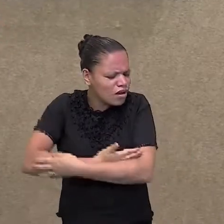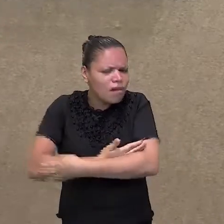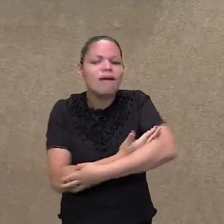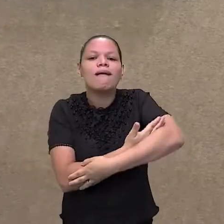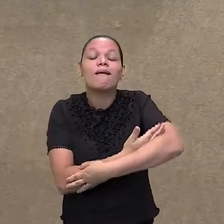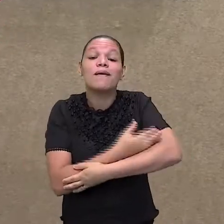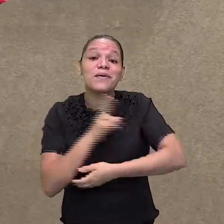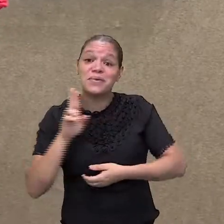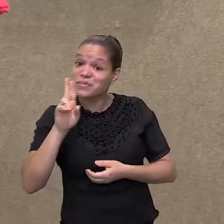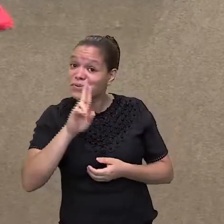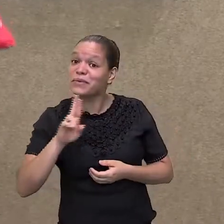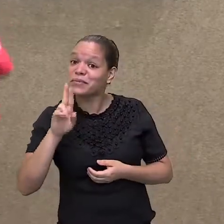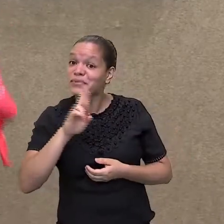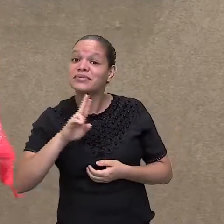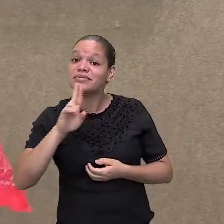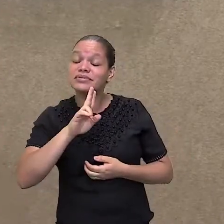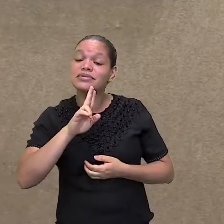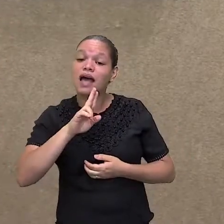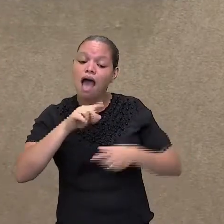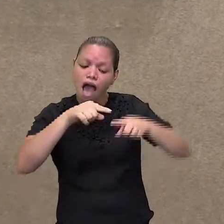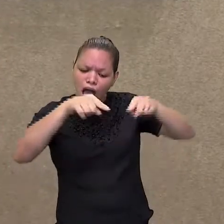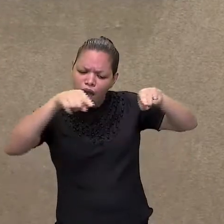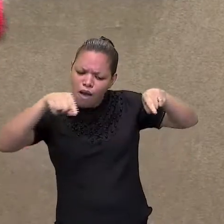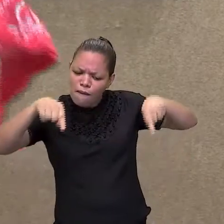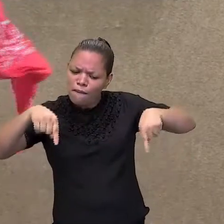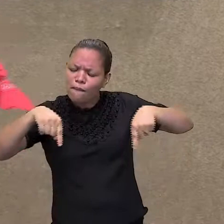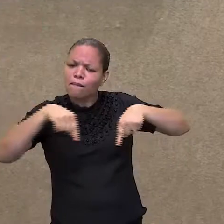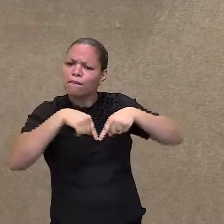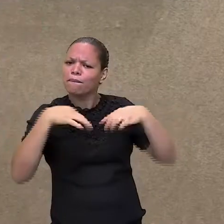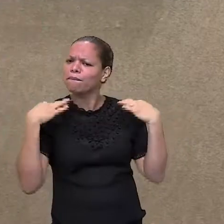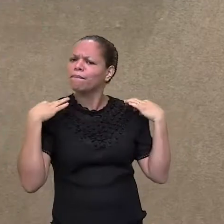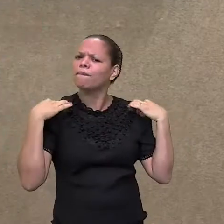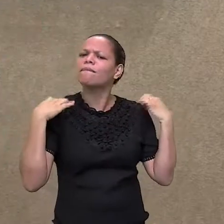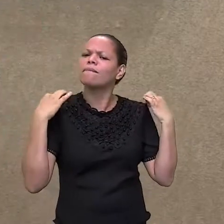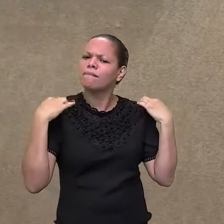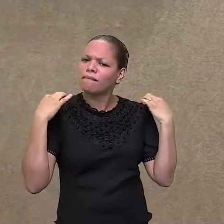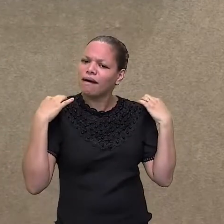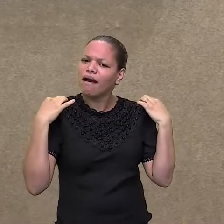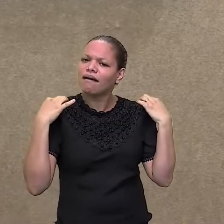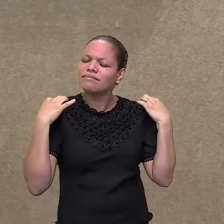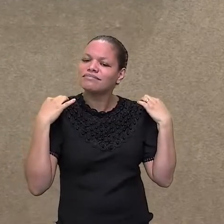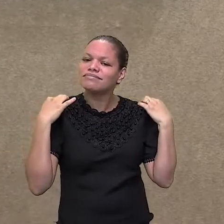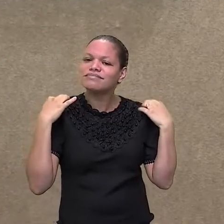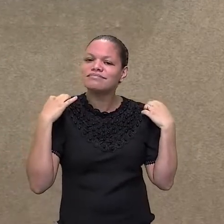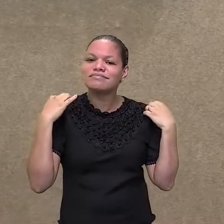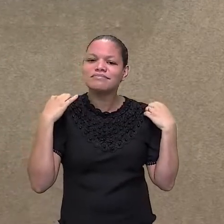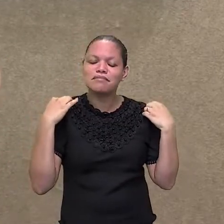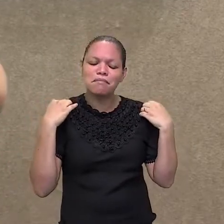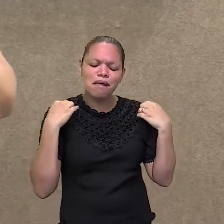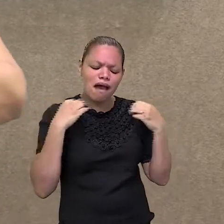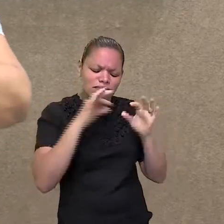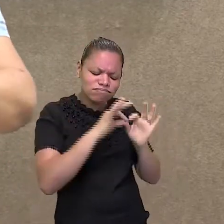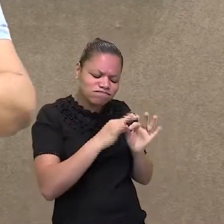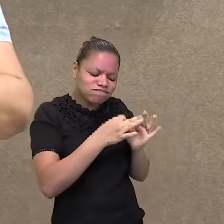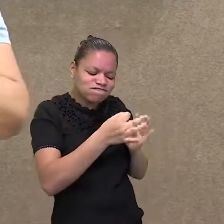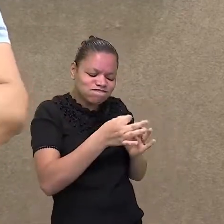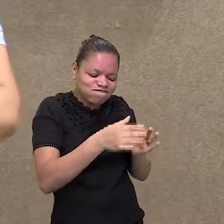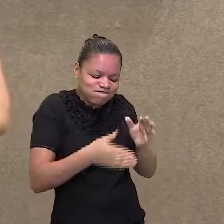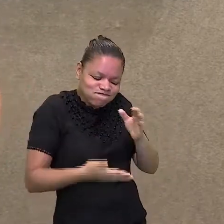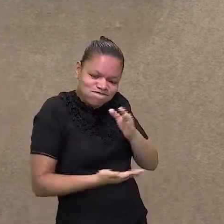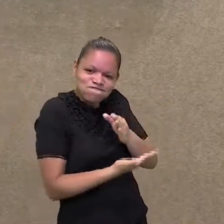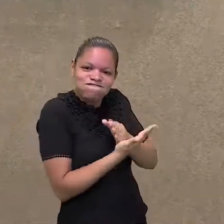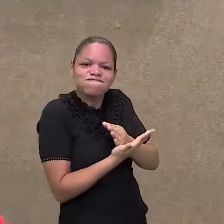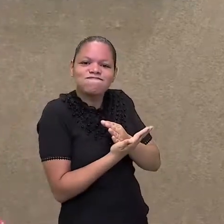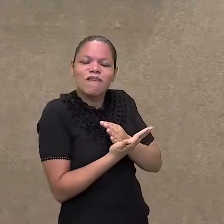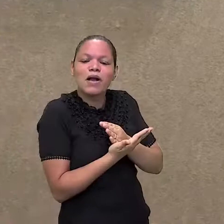da forma que está, e fazer uma fralda para minha boneca. Ou então, se eu